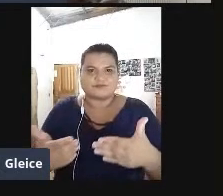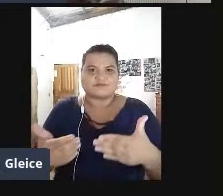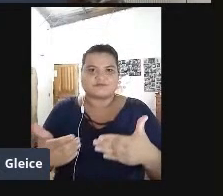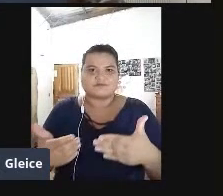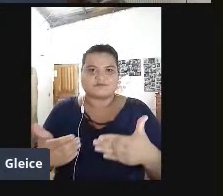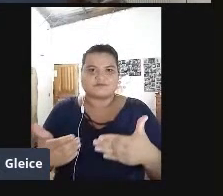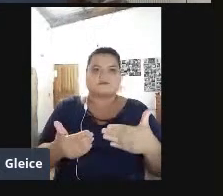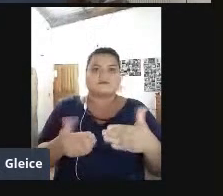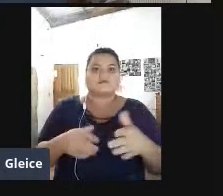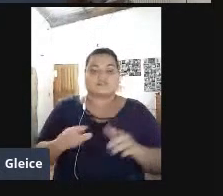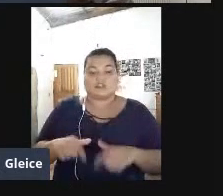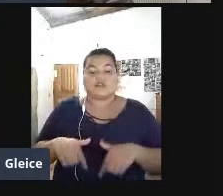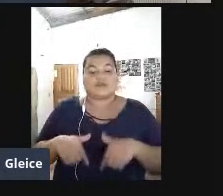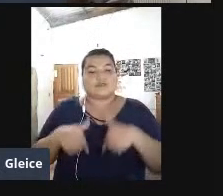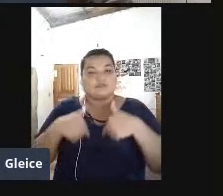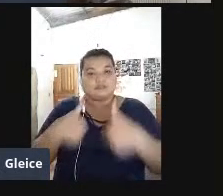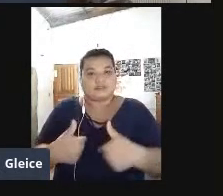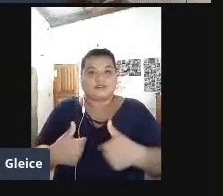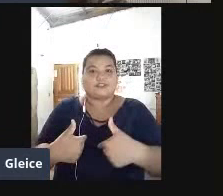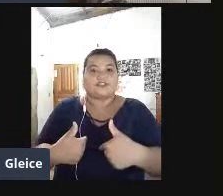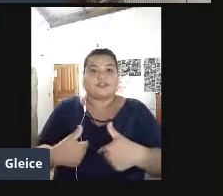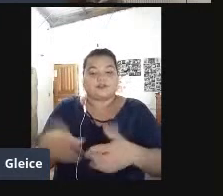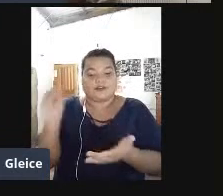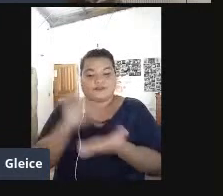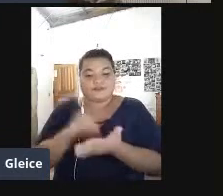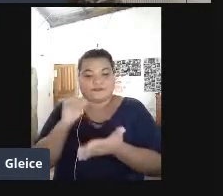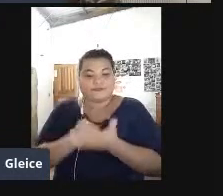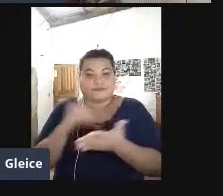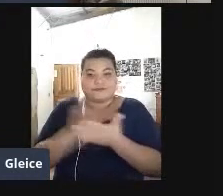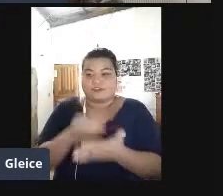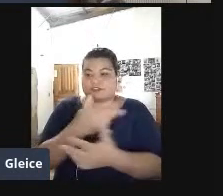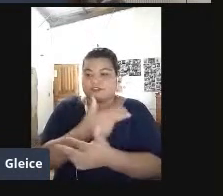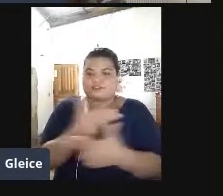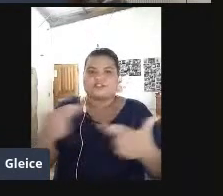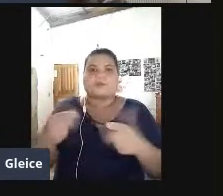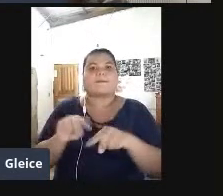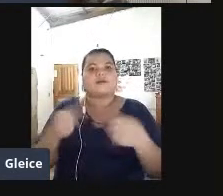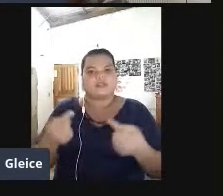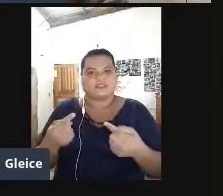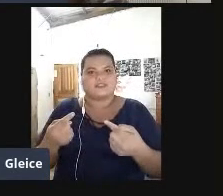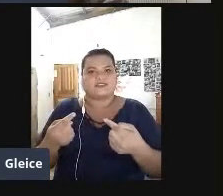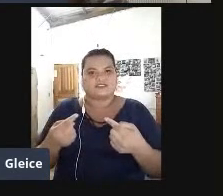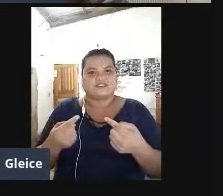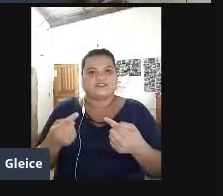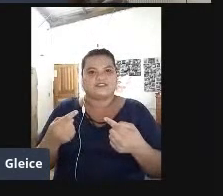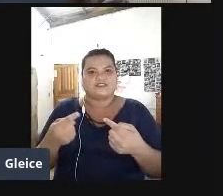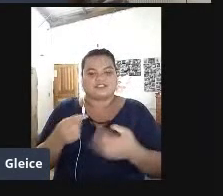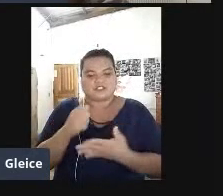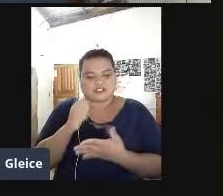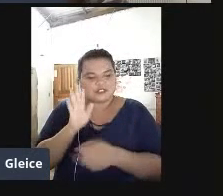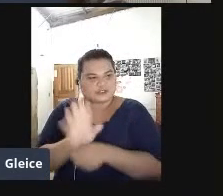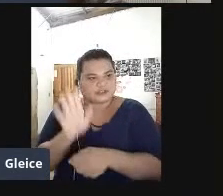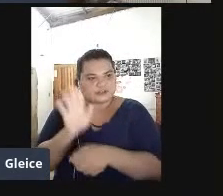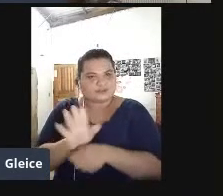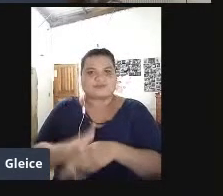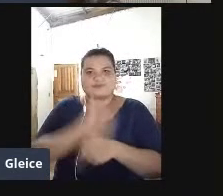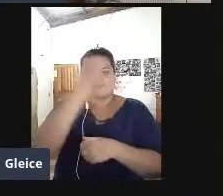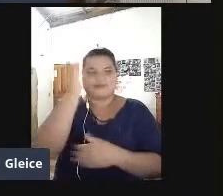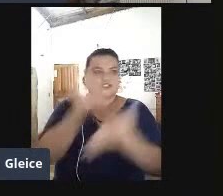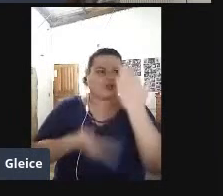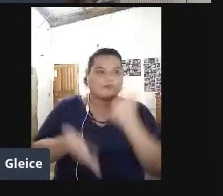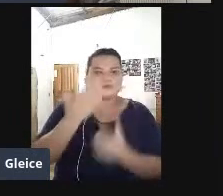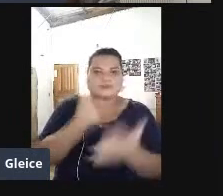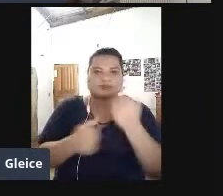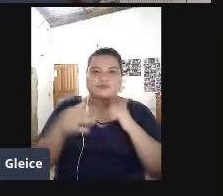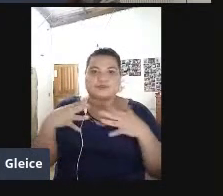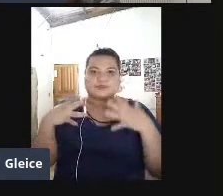baixa saturação e o choque, mas durante a luta, nós alimentamos e modulamos os nossos pacientes, porque nós entendemos que um organismo